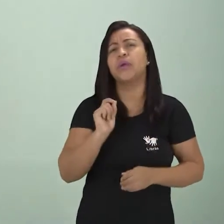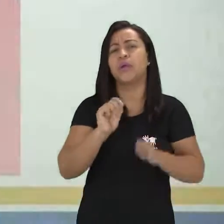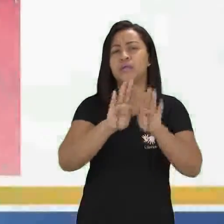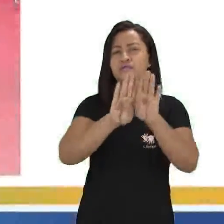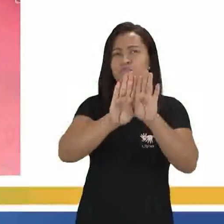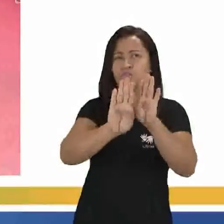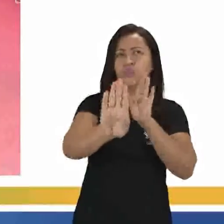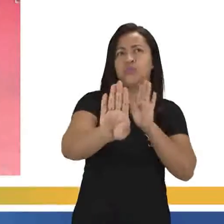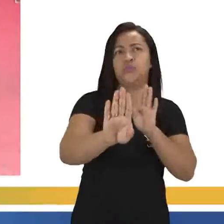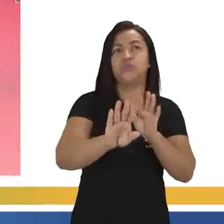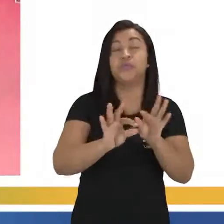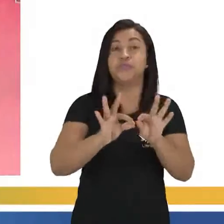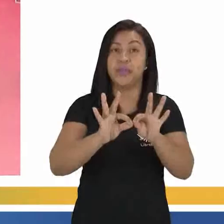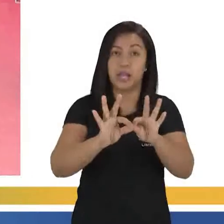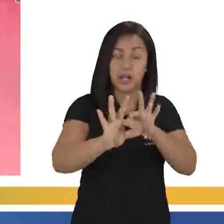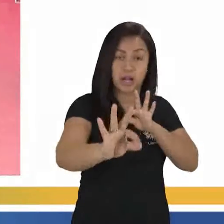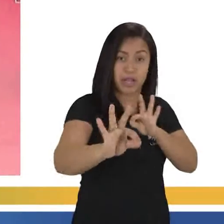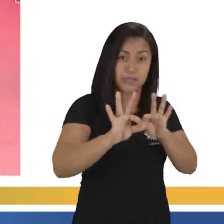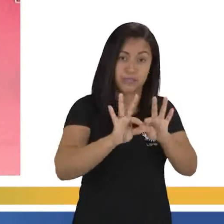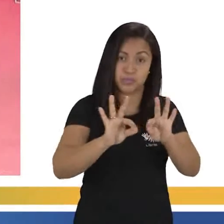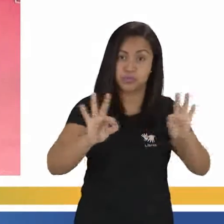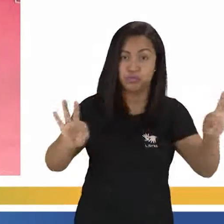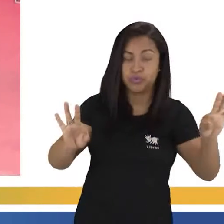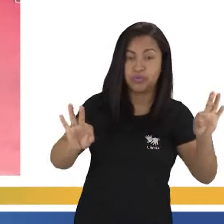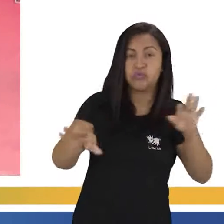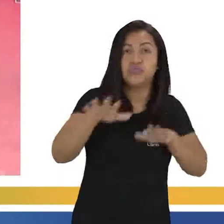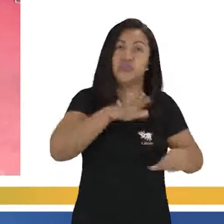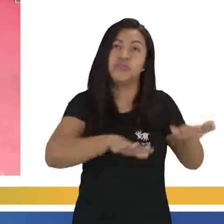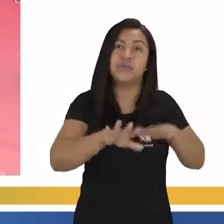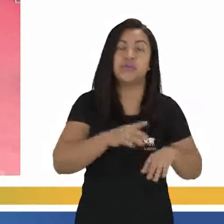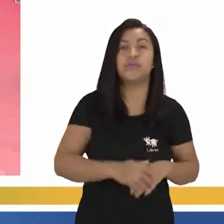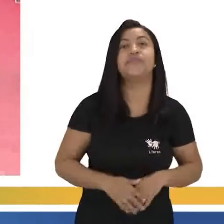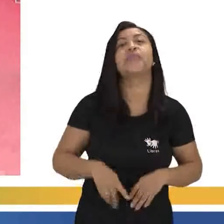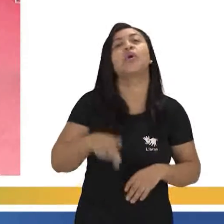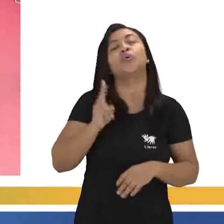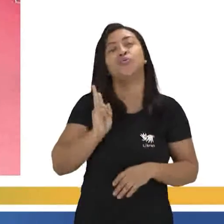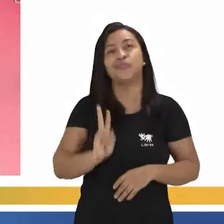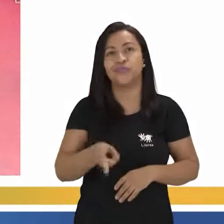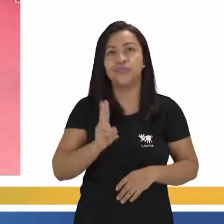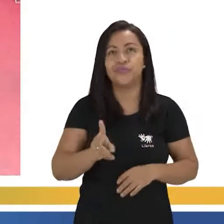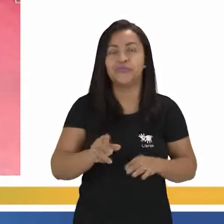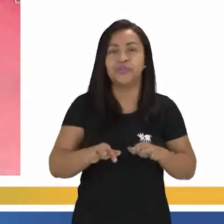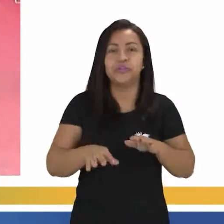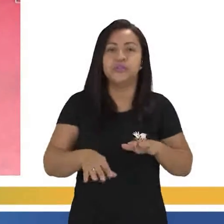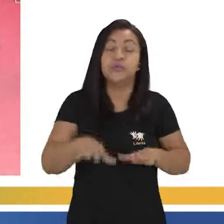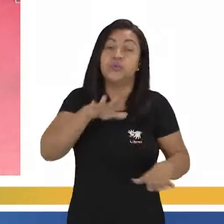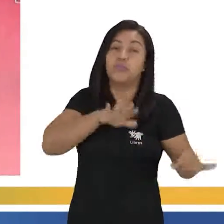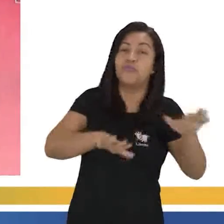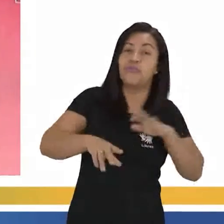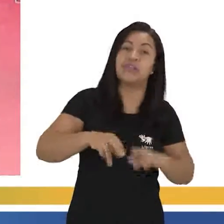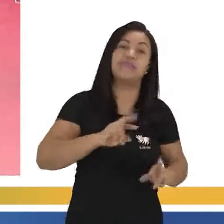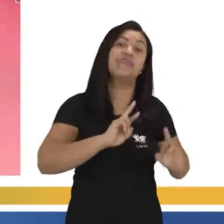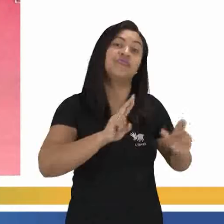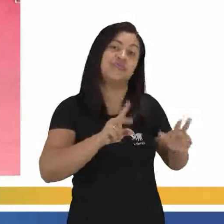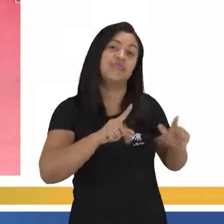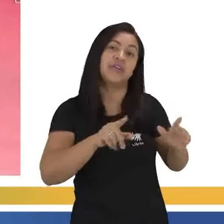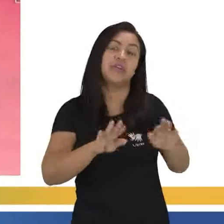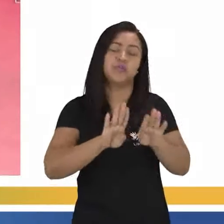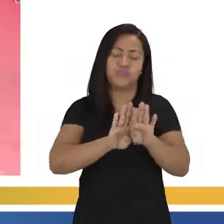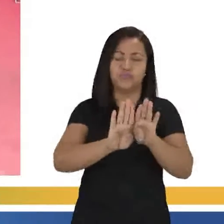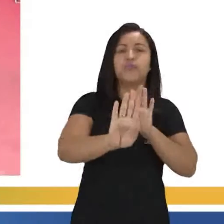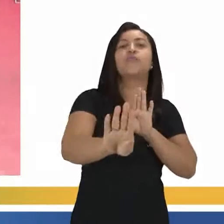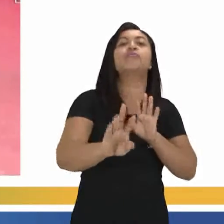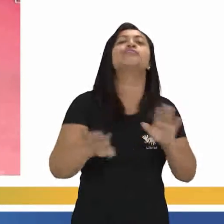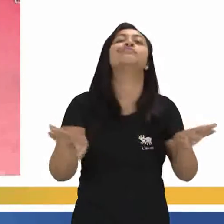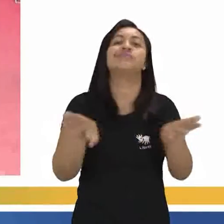impulso? É a medida da variação da quantidade de movimento. Toda vez que o movimento variar, ele vai produzir um impulso. E o impulso